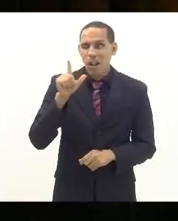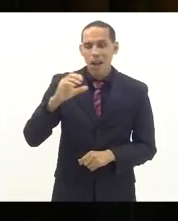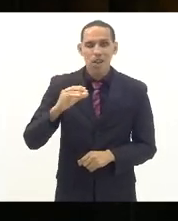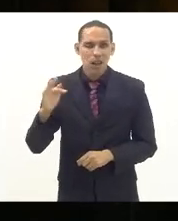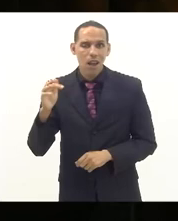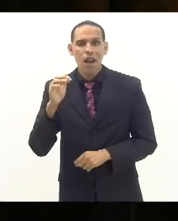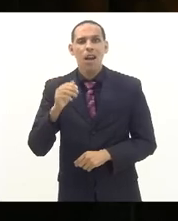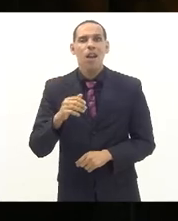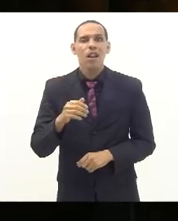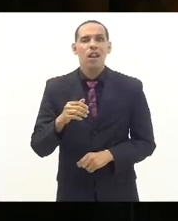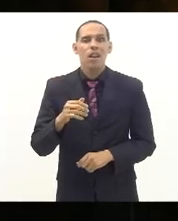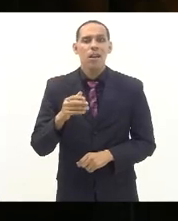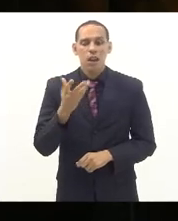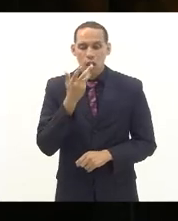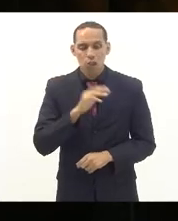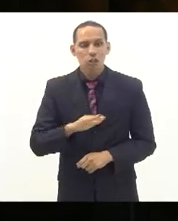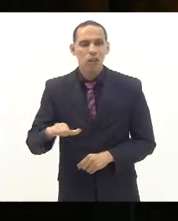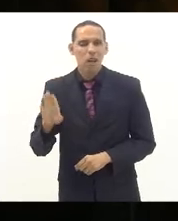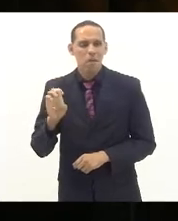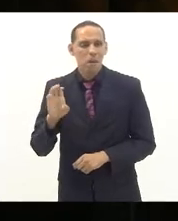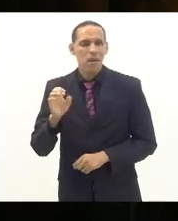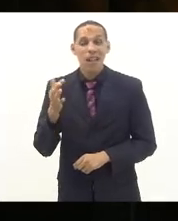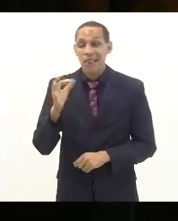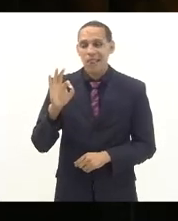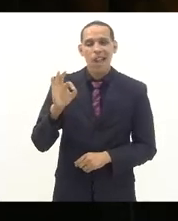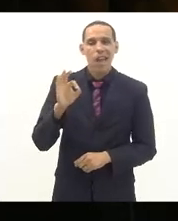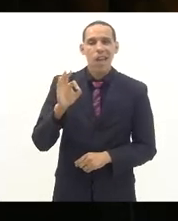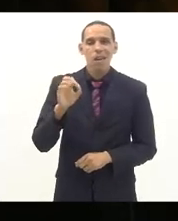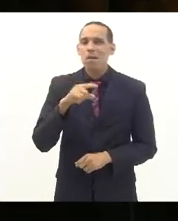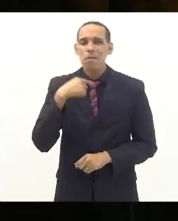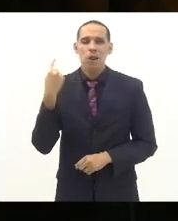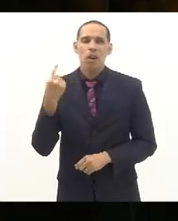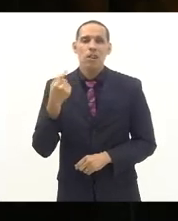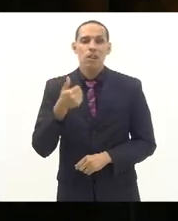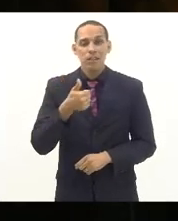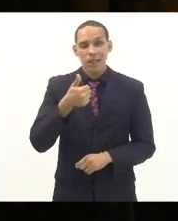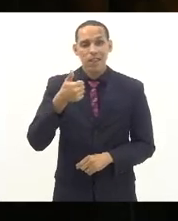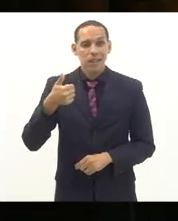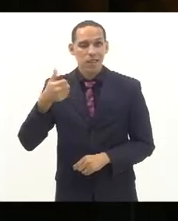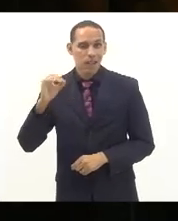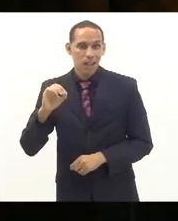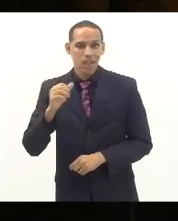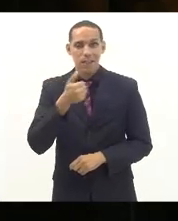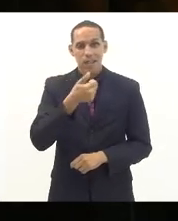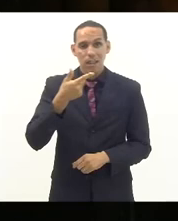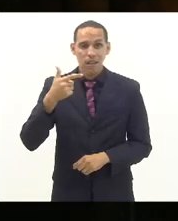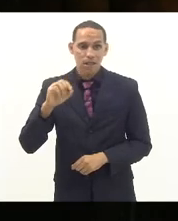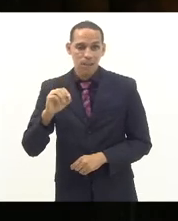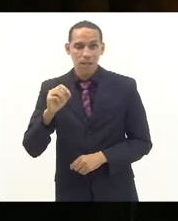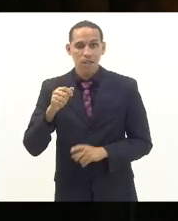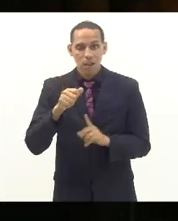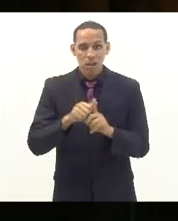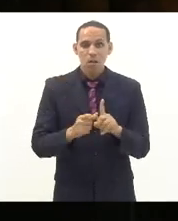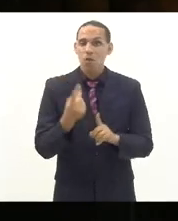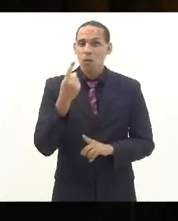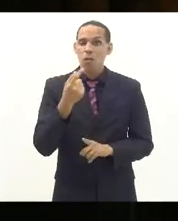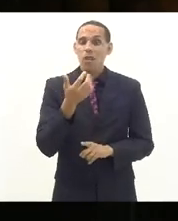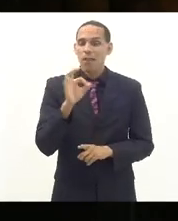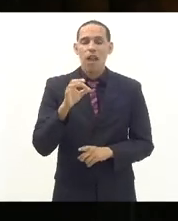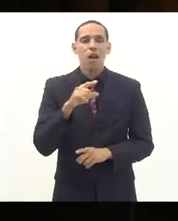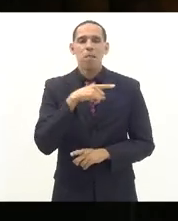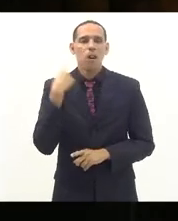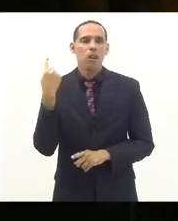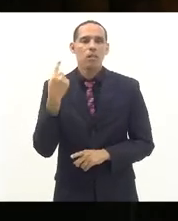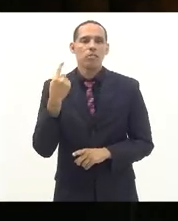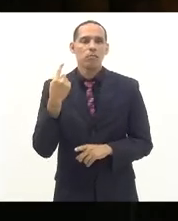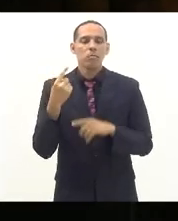bebês morreram no universo de 110 120 bebês nascidos em apenas um mês desde